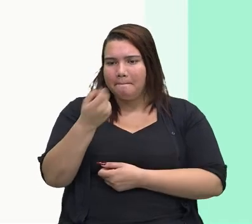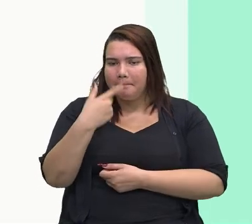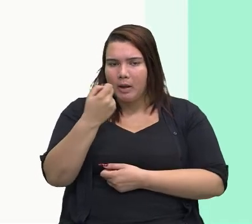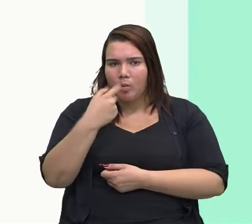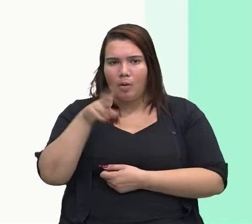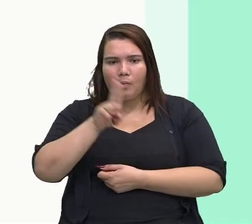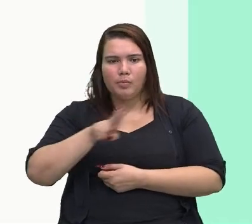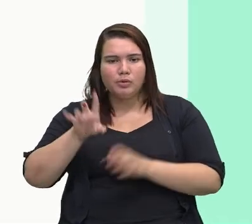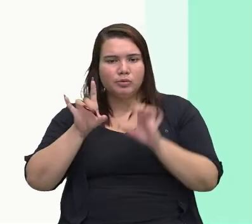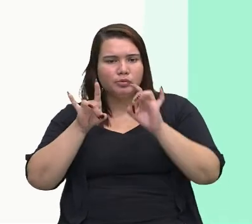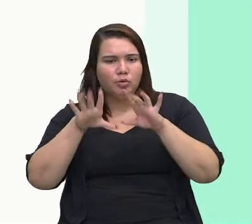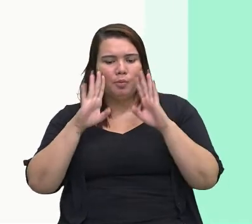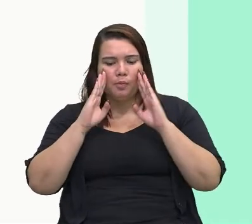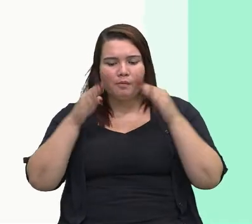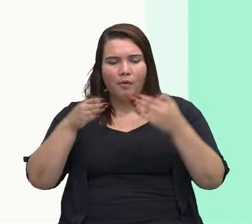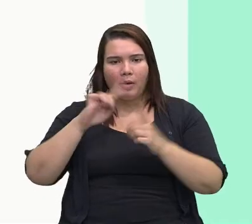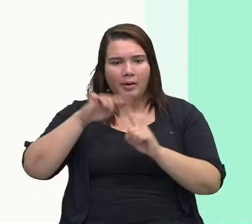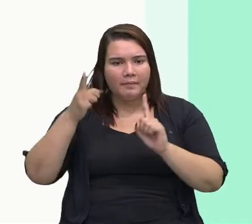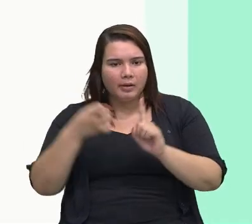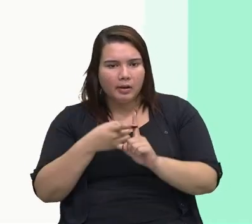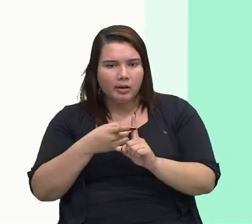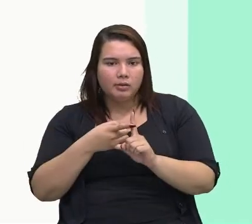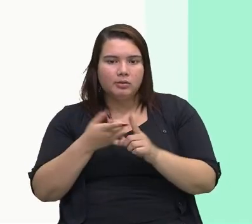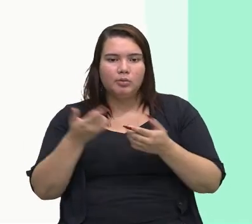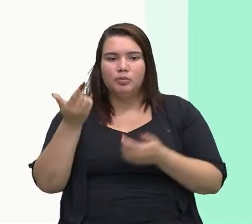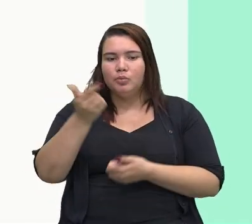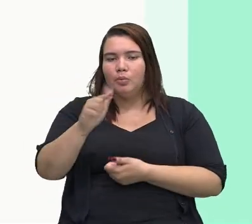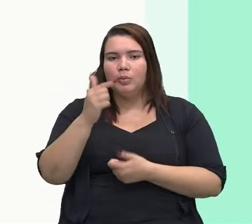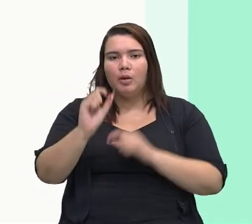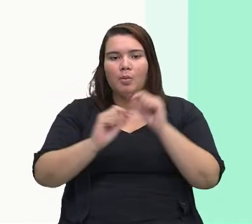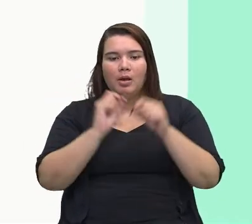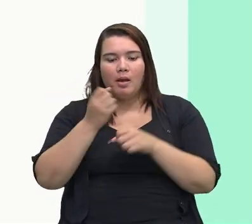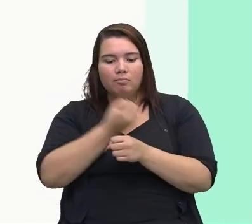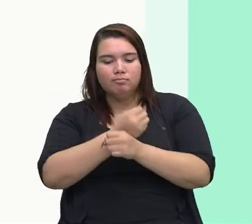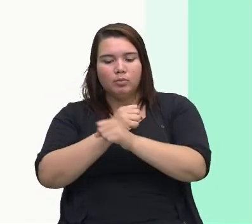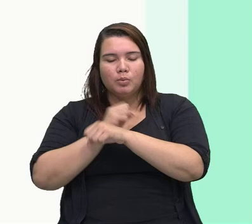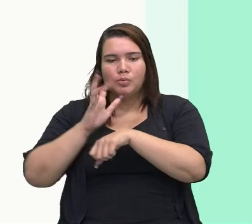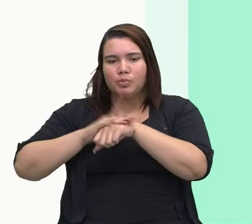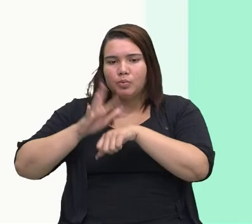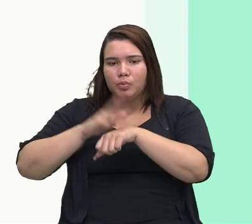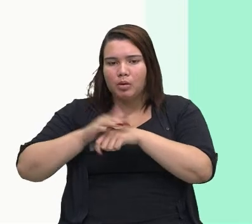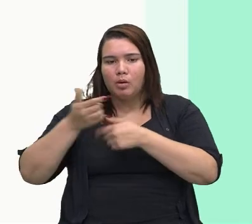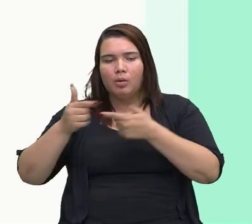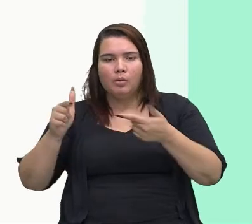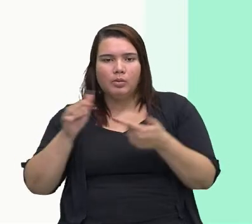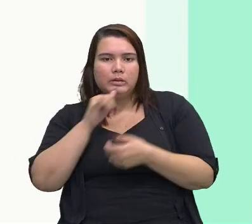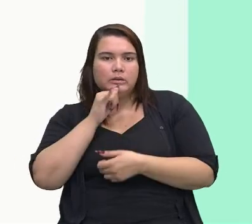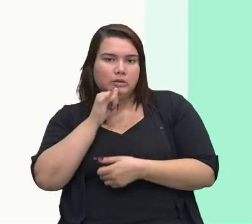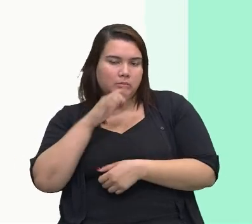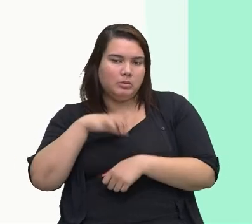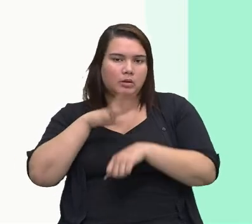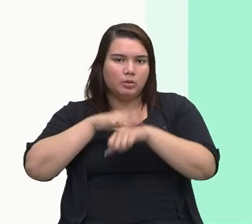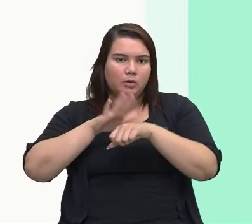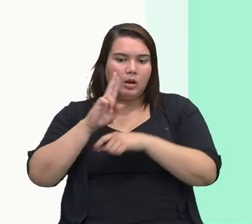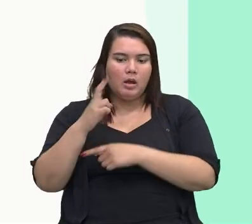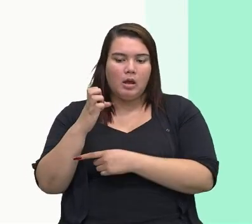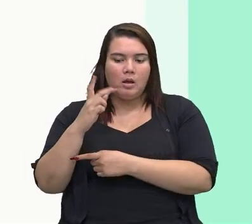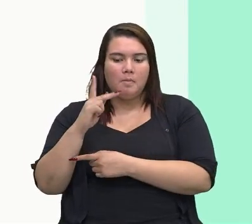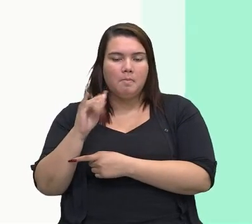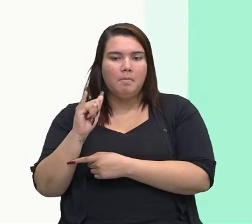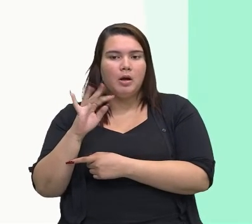funcionam somente para impedir a gravidez, não tendo qualquer eficácia para a prevenção de ISTs, como as